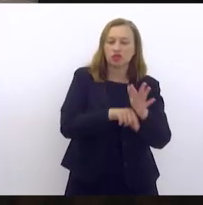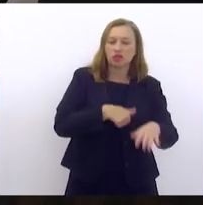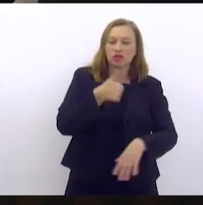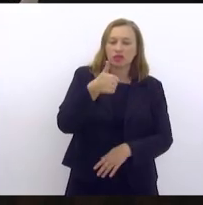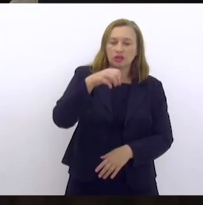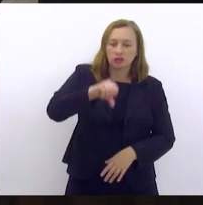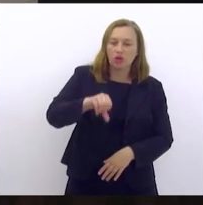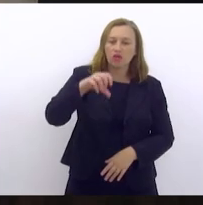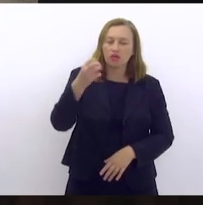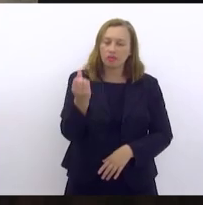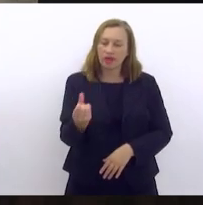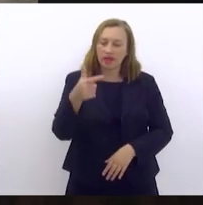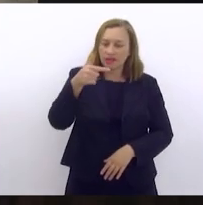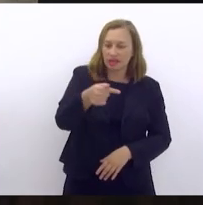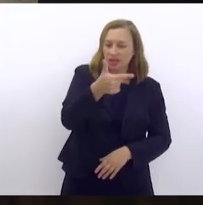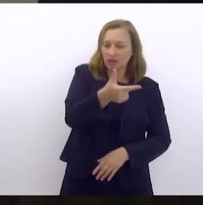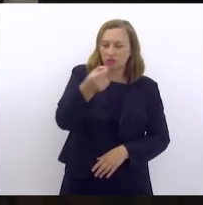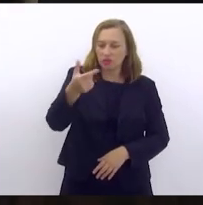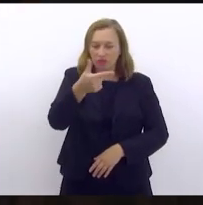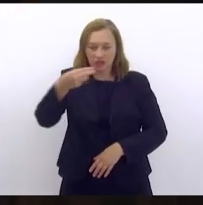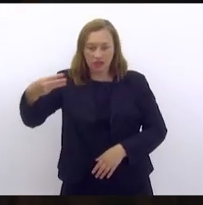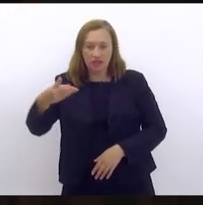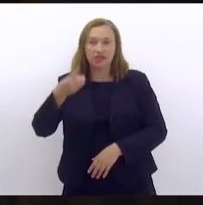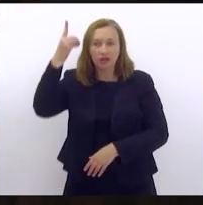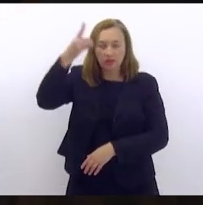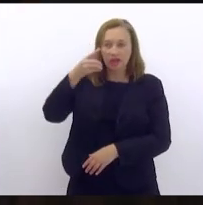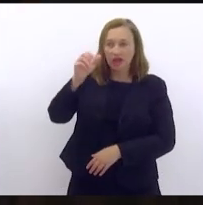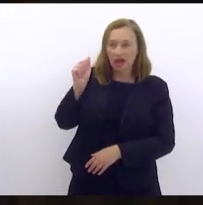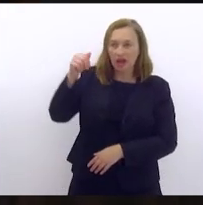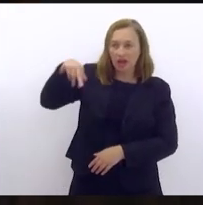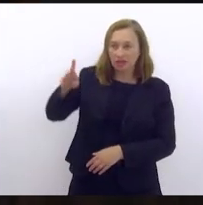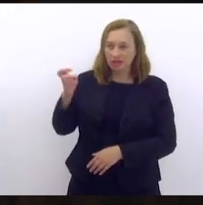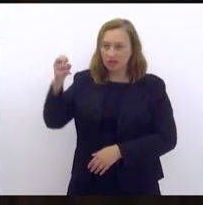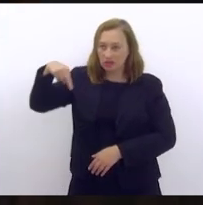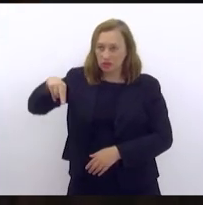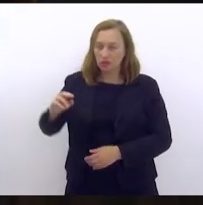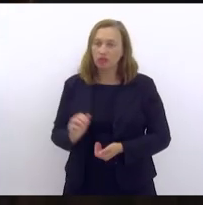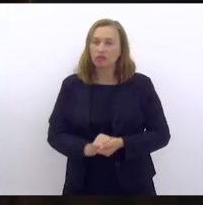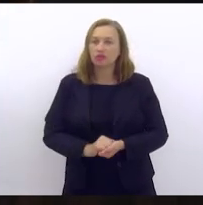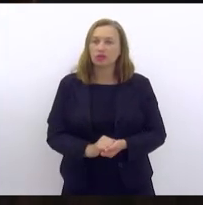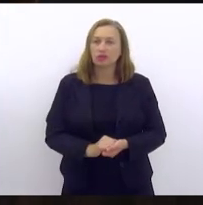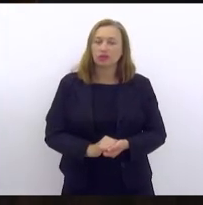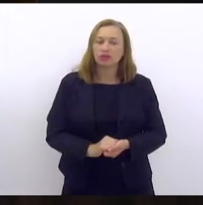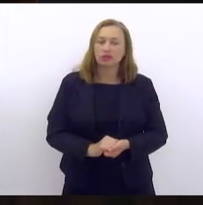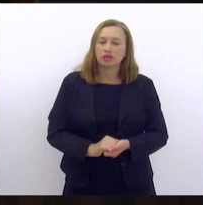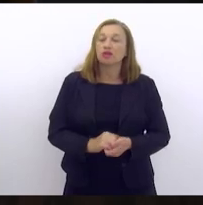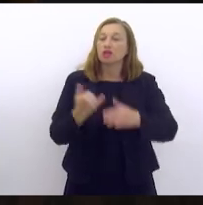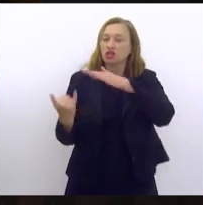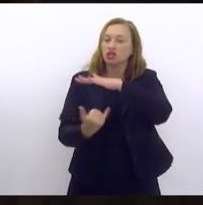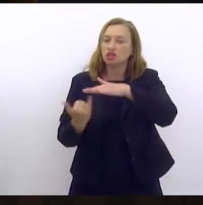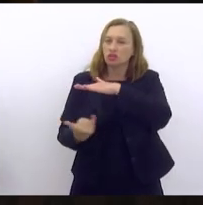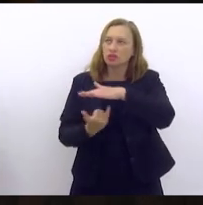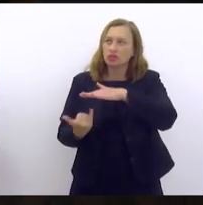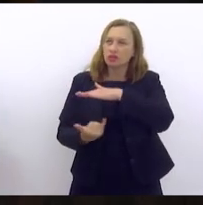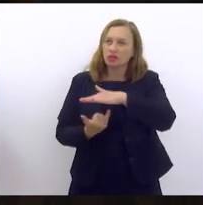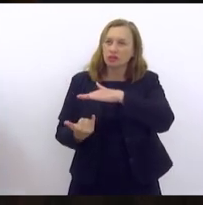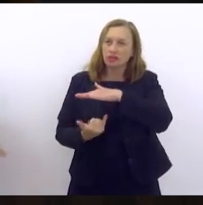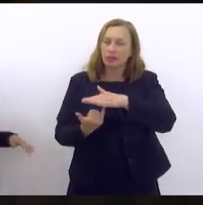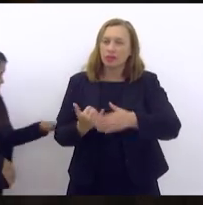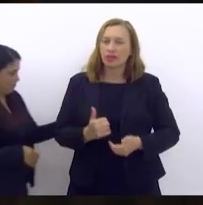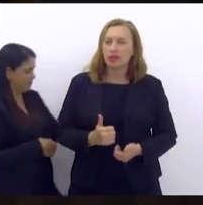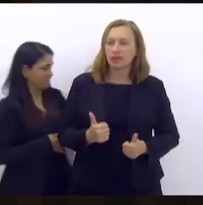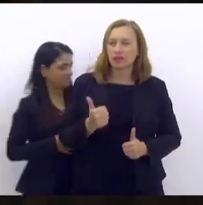número 967/2023, de autoria do deputado Anderson Moraes, que dispõe sobre a instituição...